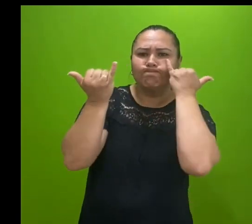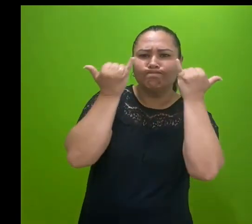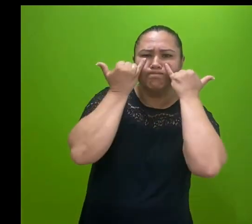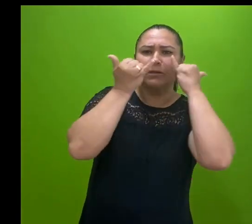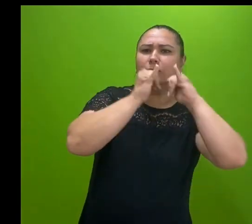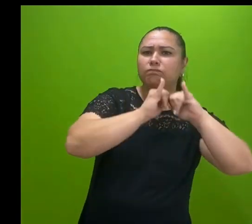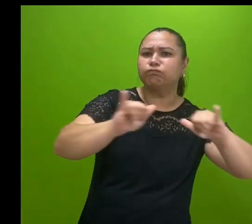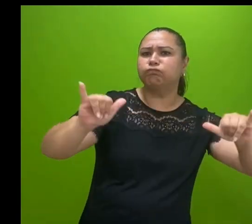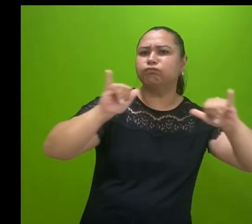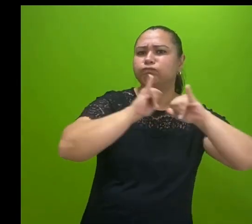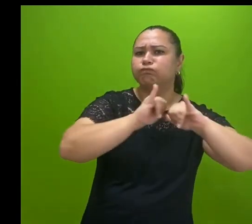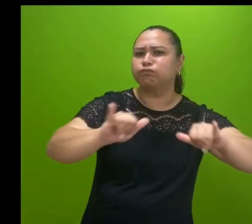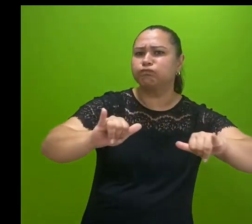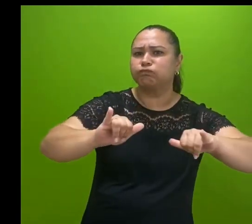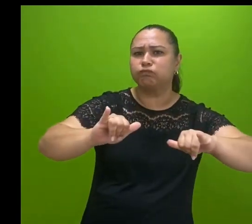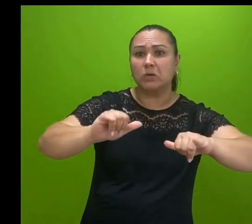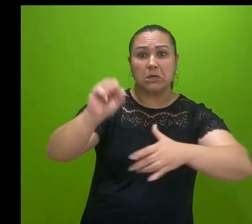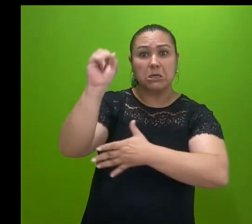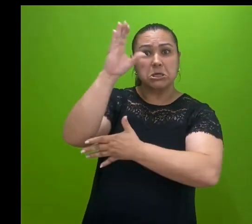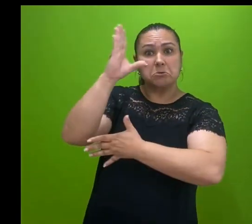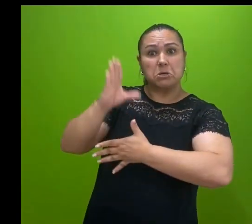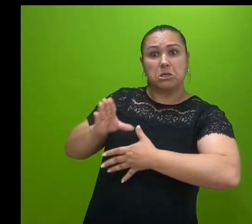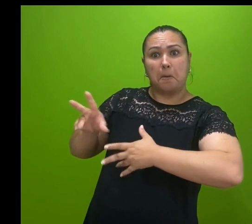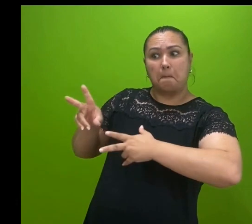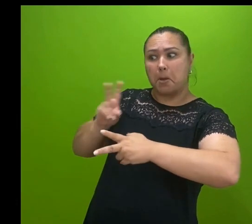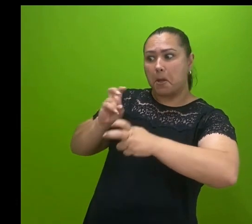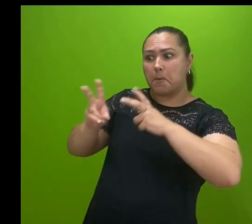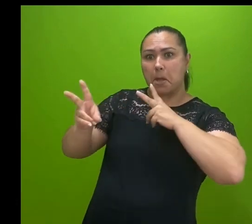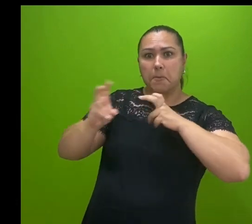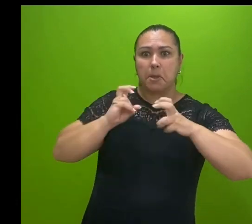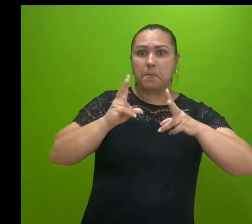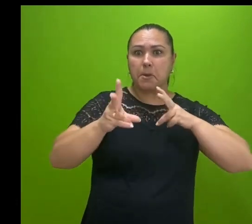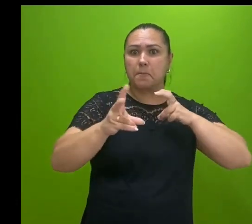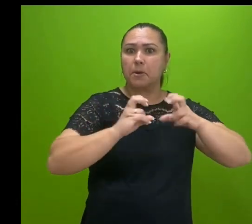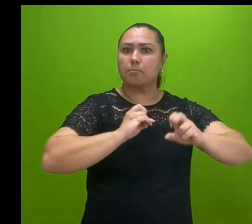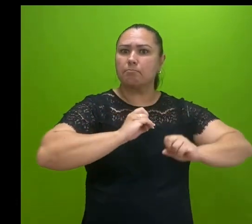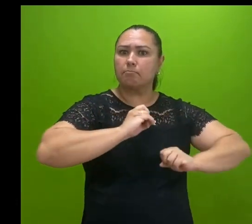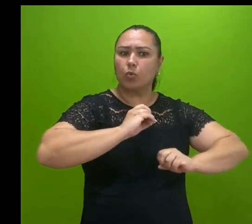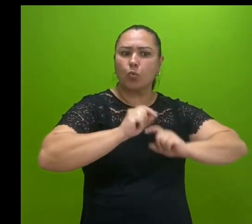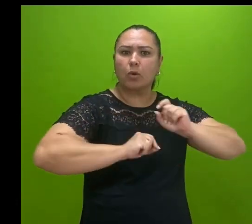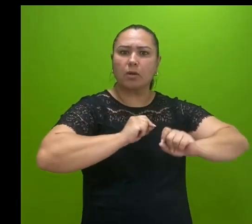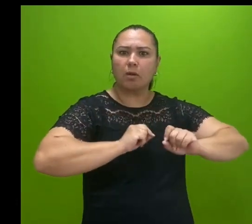traz muitas informações que ajudam o Brasil a